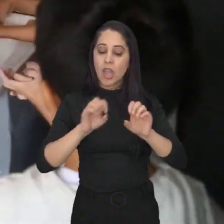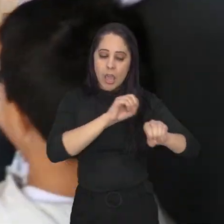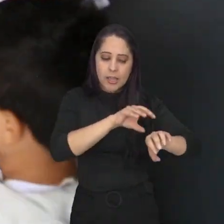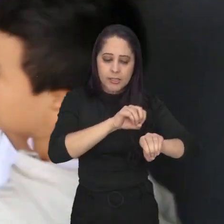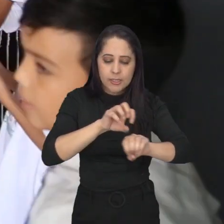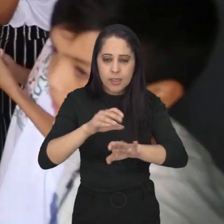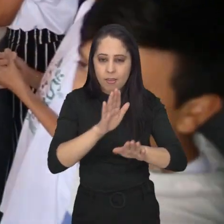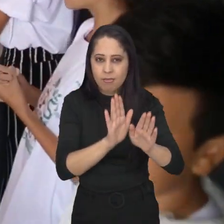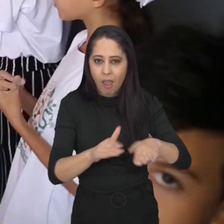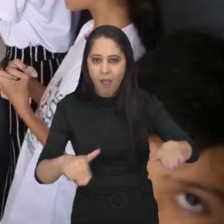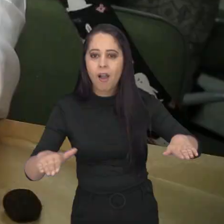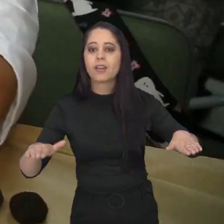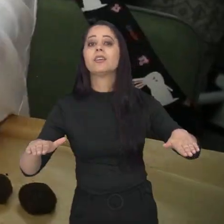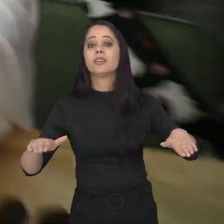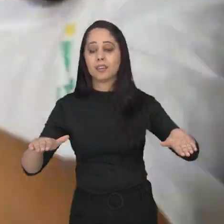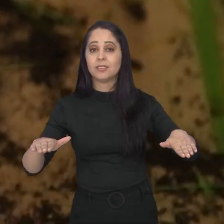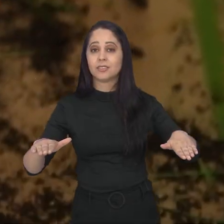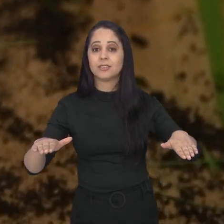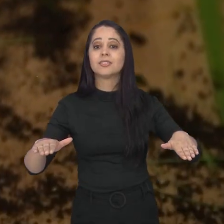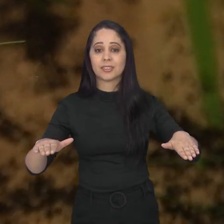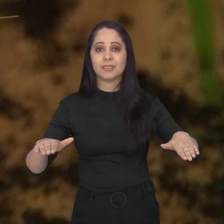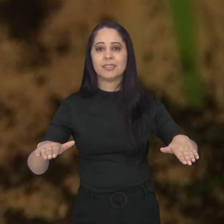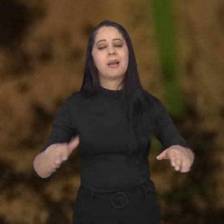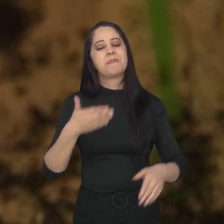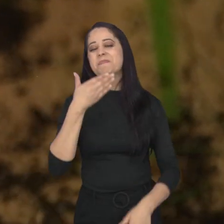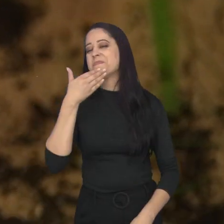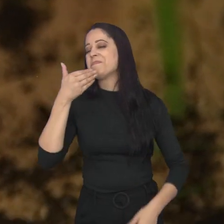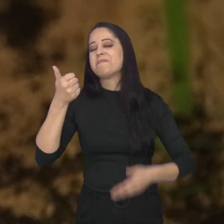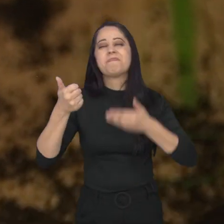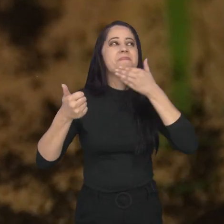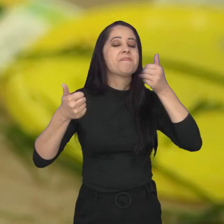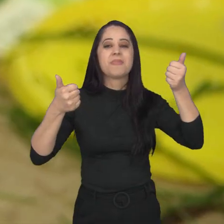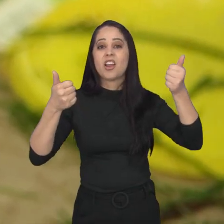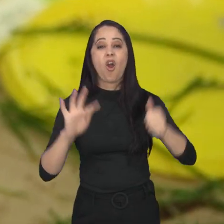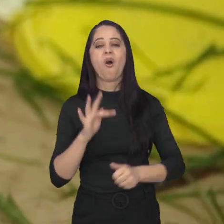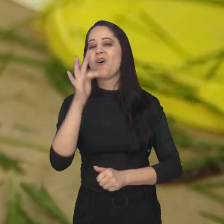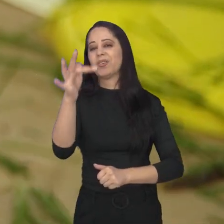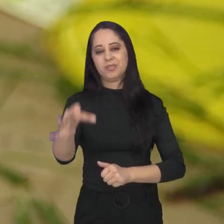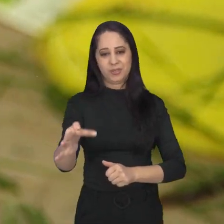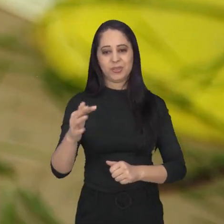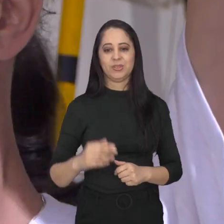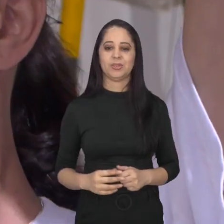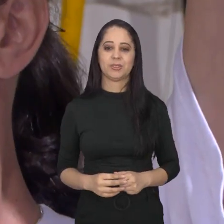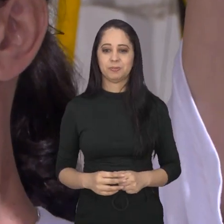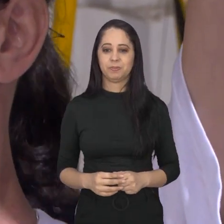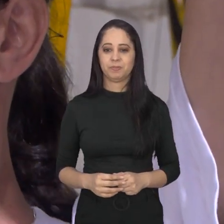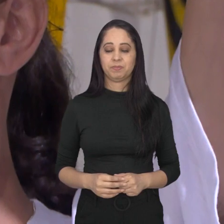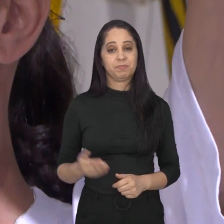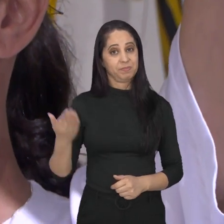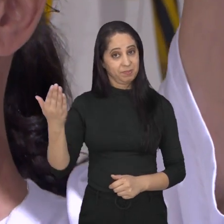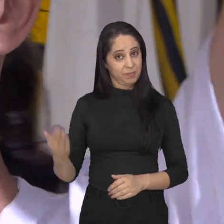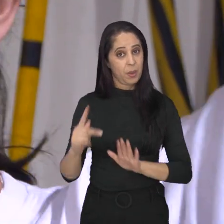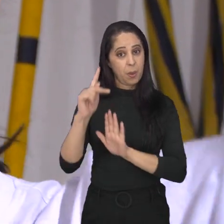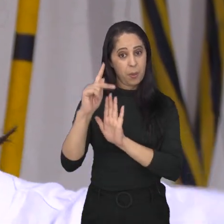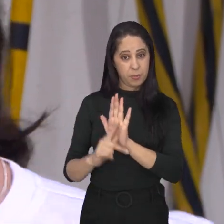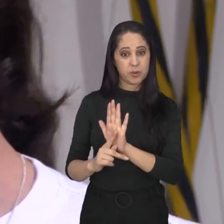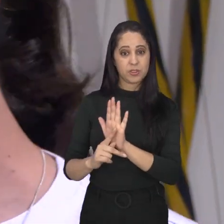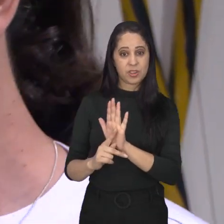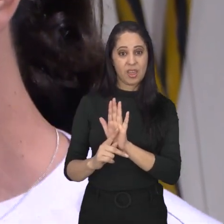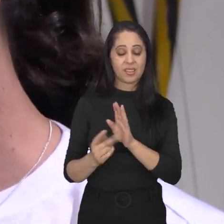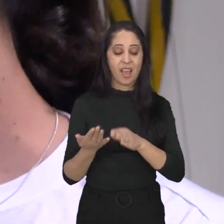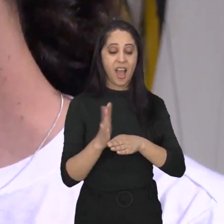reportagens sobre o assunto. Na nossa primeira matéria, vamos te explicar por que cuidar do ambiente é tão importante e quais ações podemos